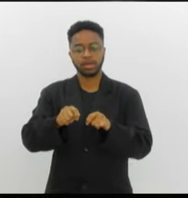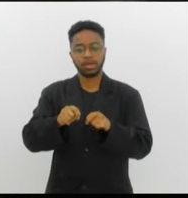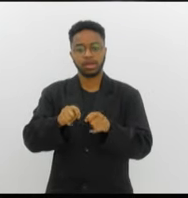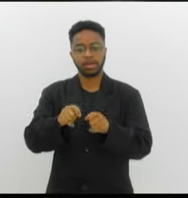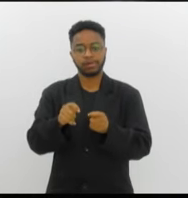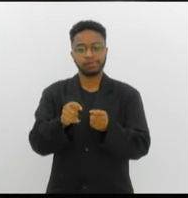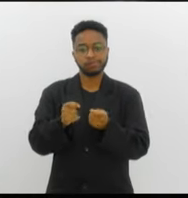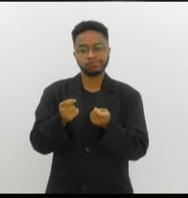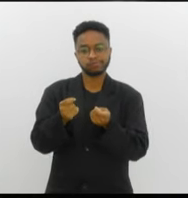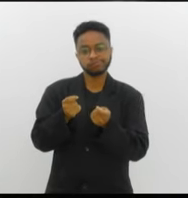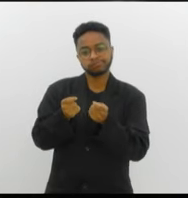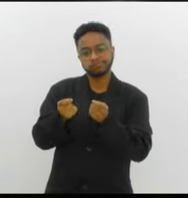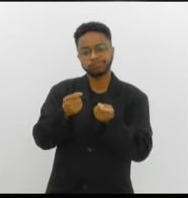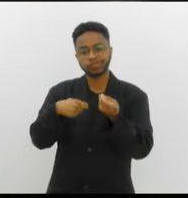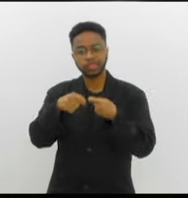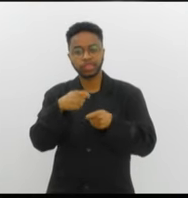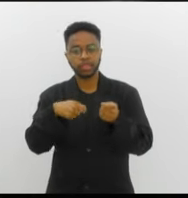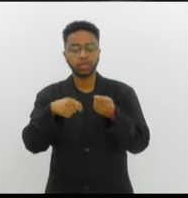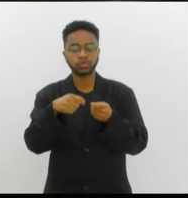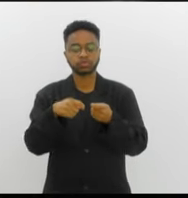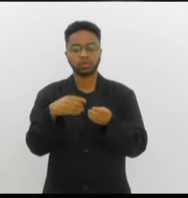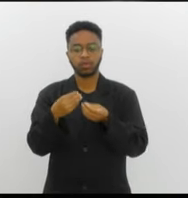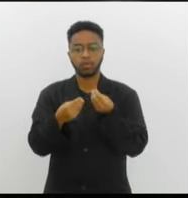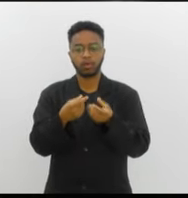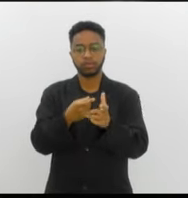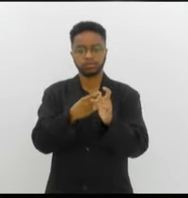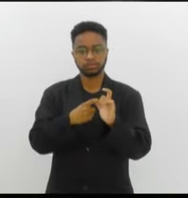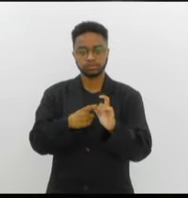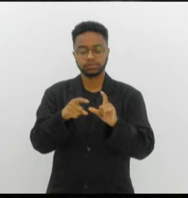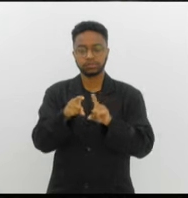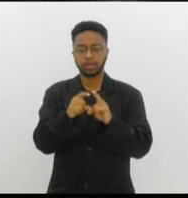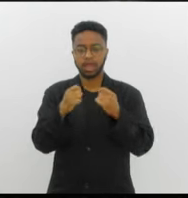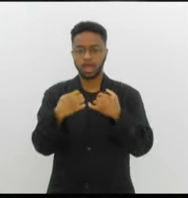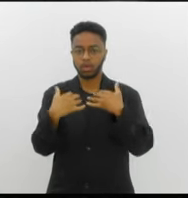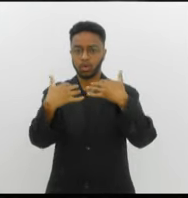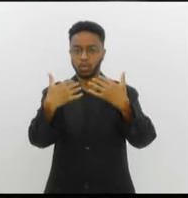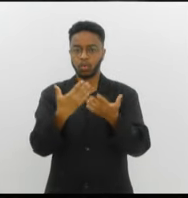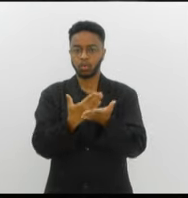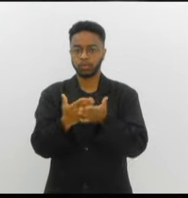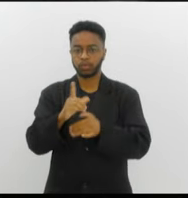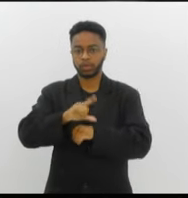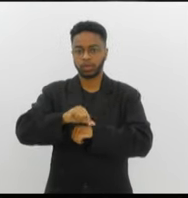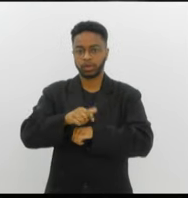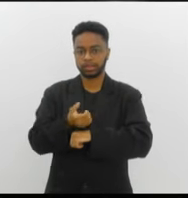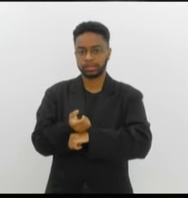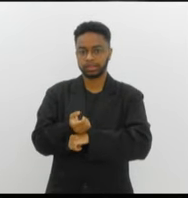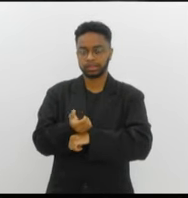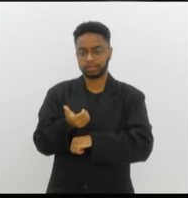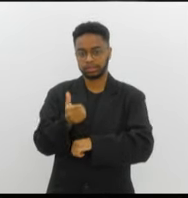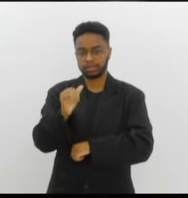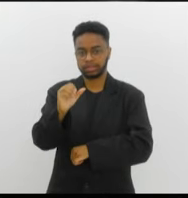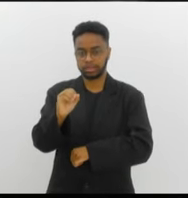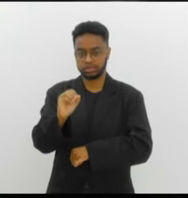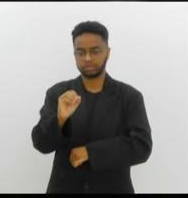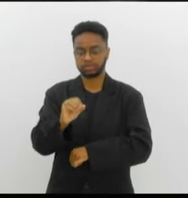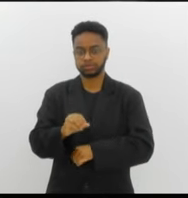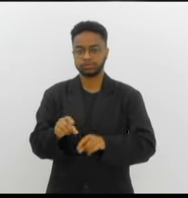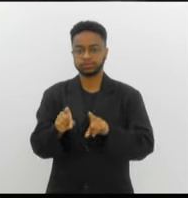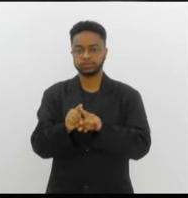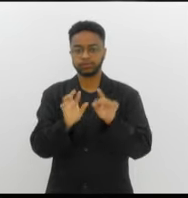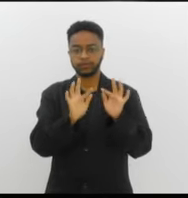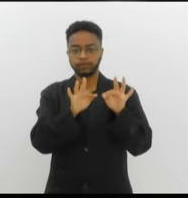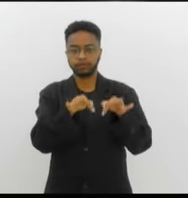dívida. E essa audiência pública começou às 10 horas da manhã e